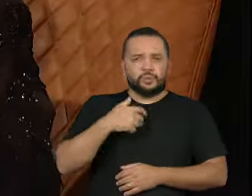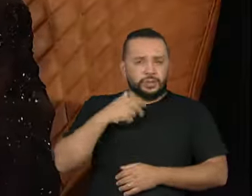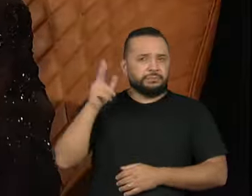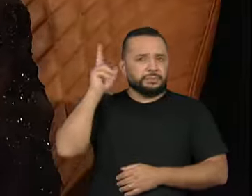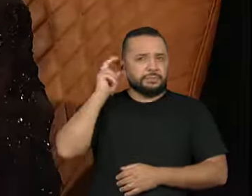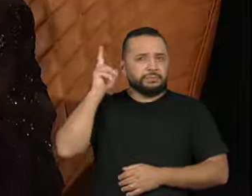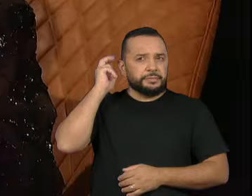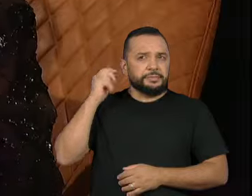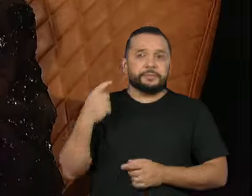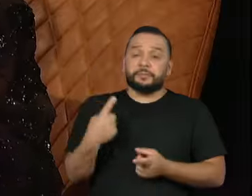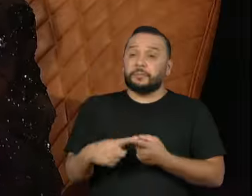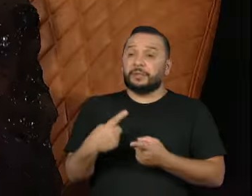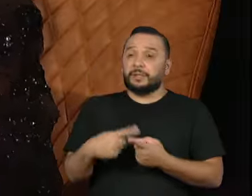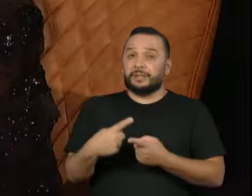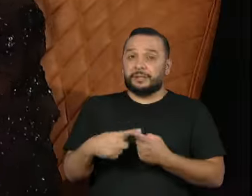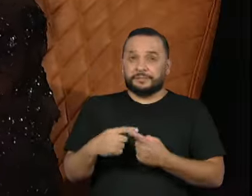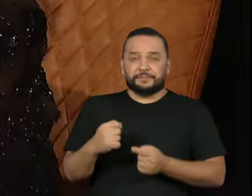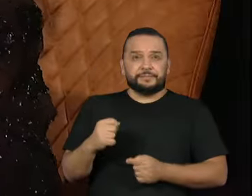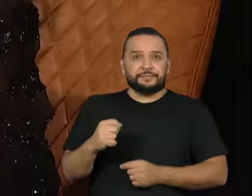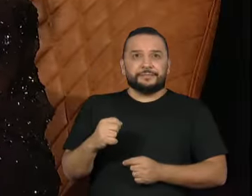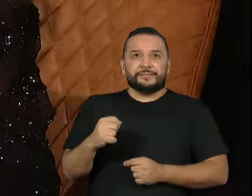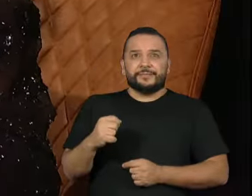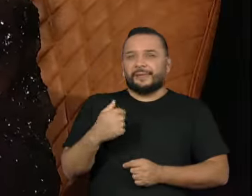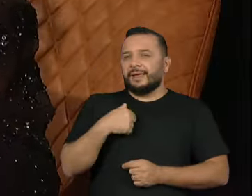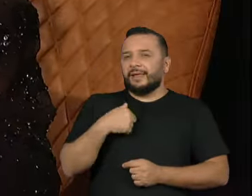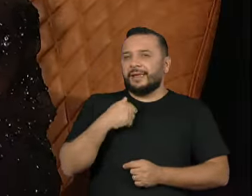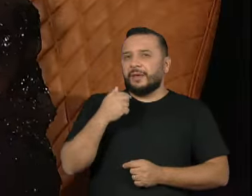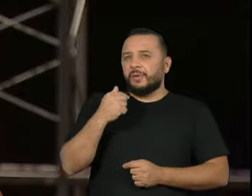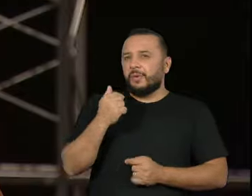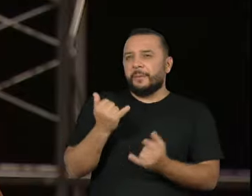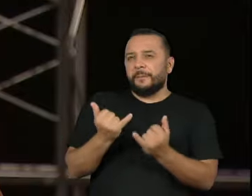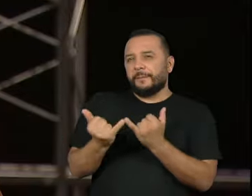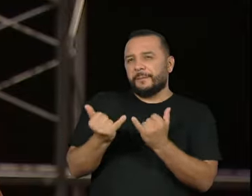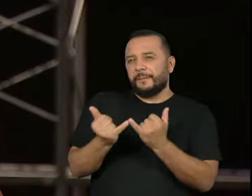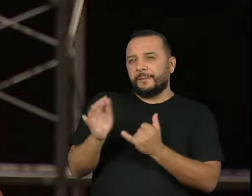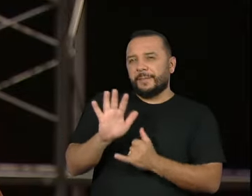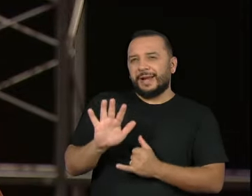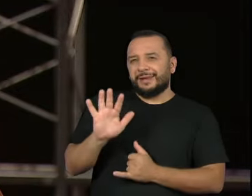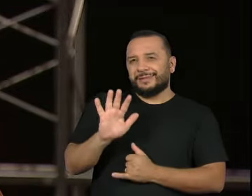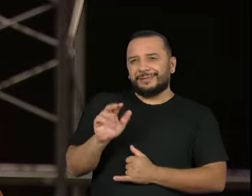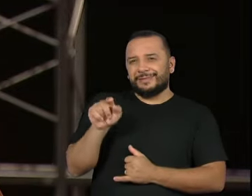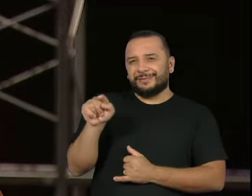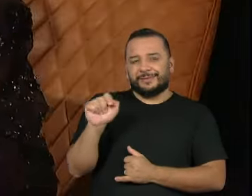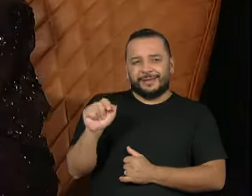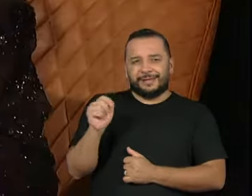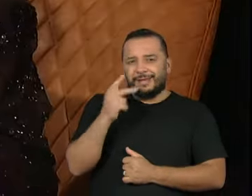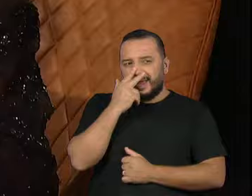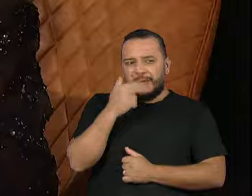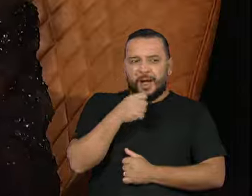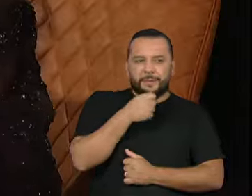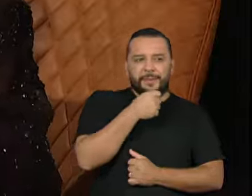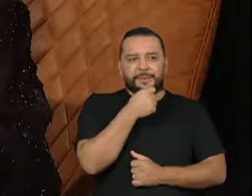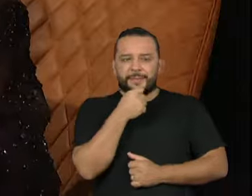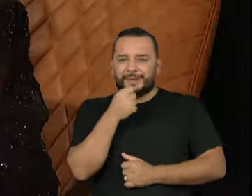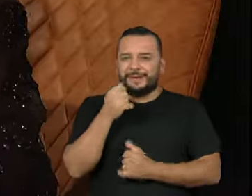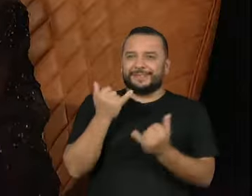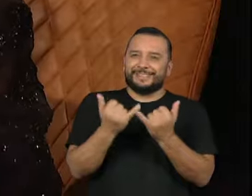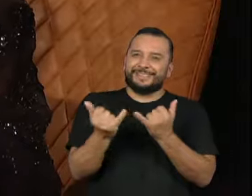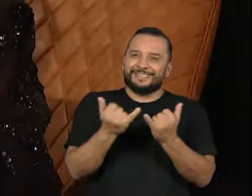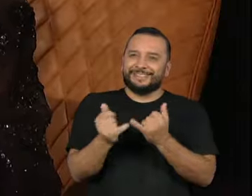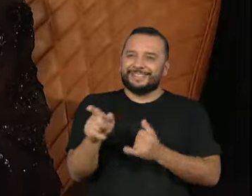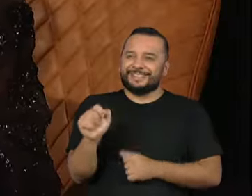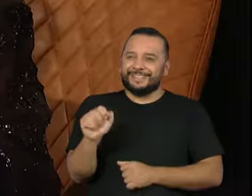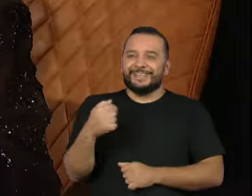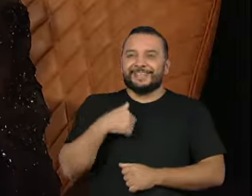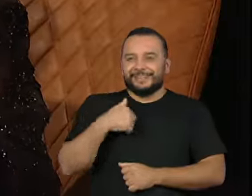sem querer, realmente, né, eu parecia um pouco com ela. Tinha músicas que eu cantava parecido. E é uma coisa que eu aprendi,